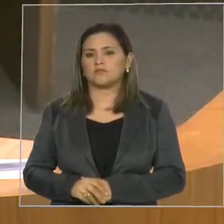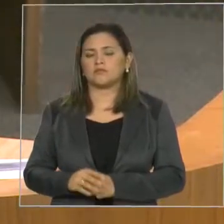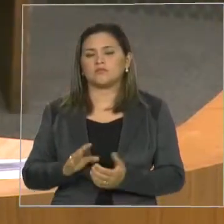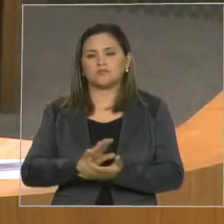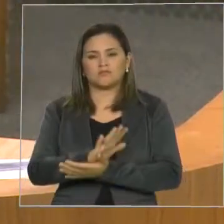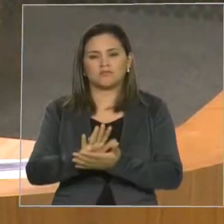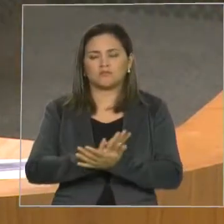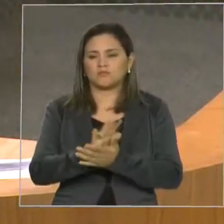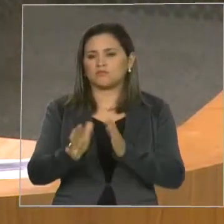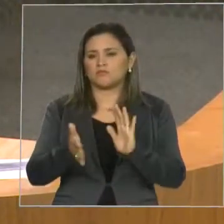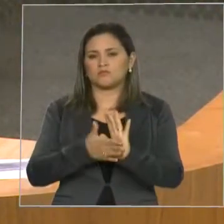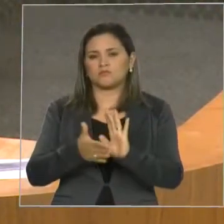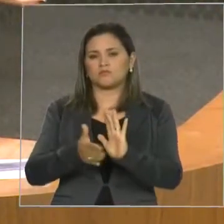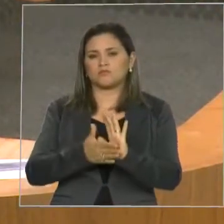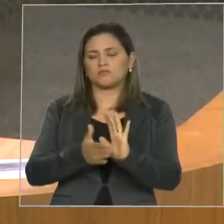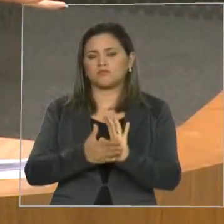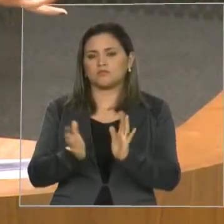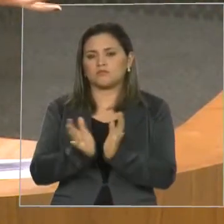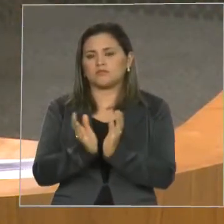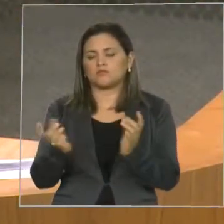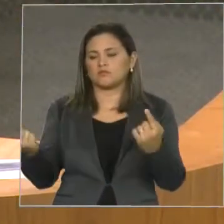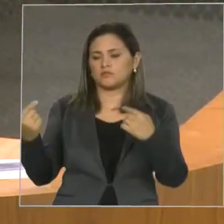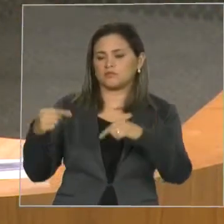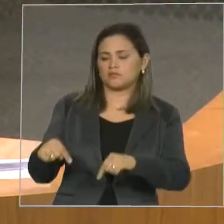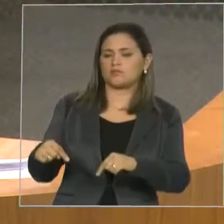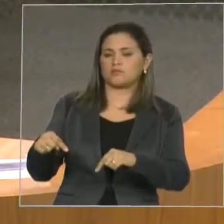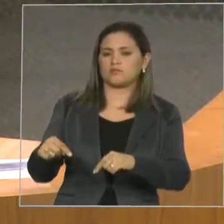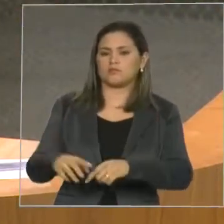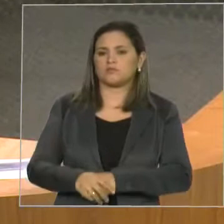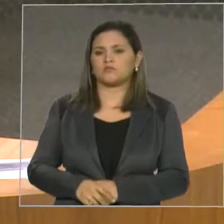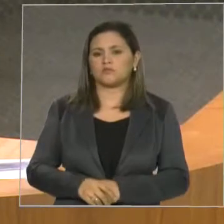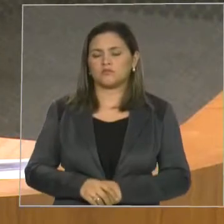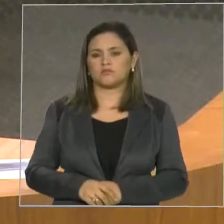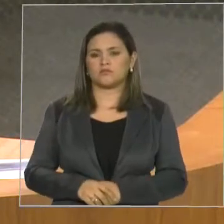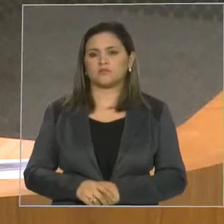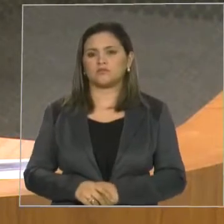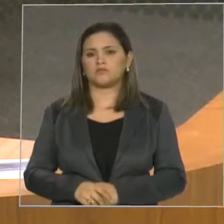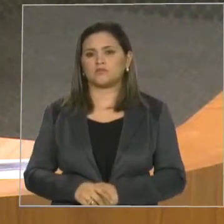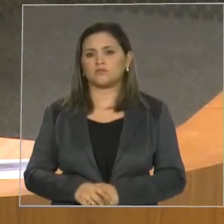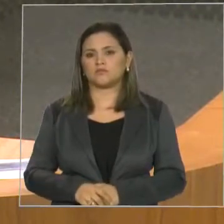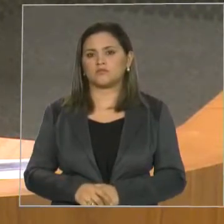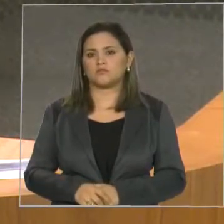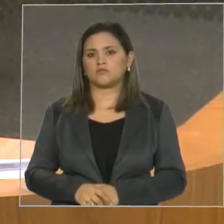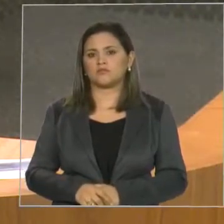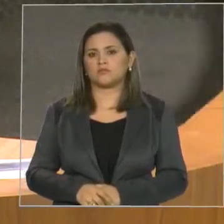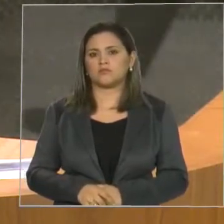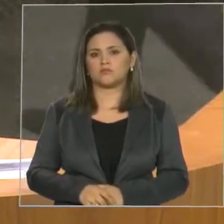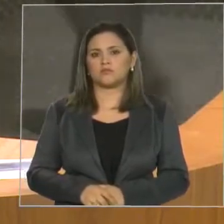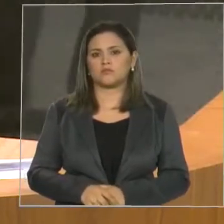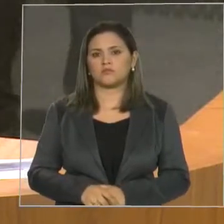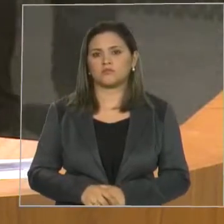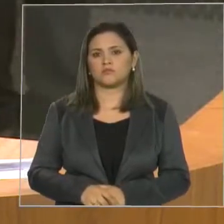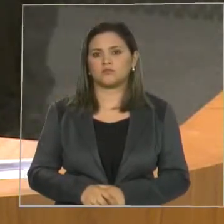da oposição e devia achar que isso, deputada Graça, não somos nós,